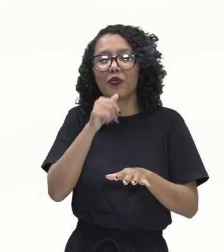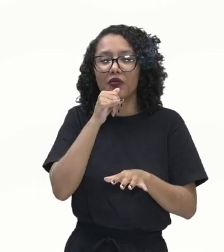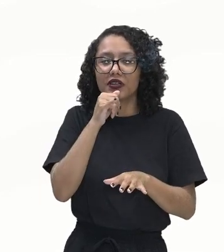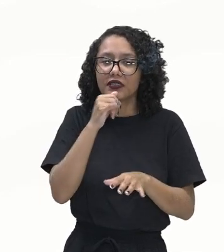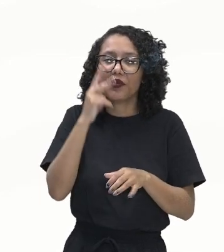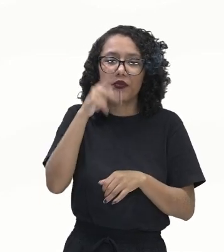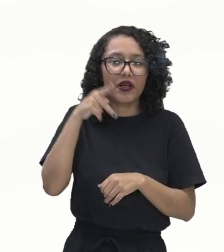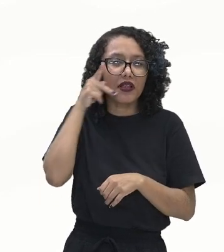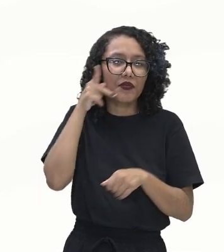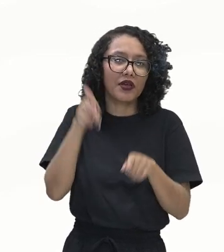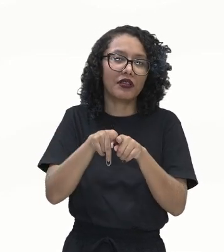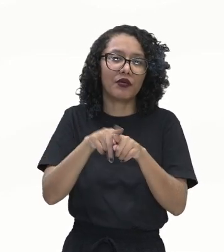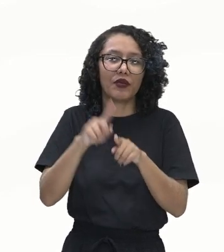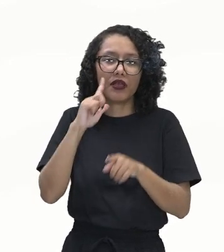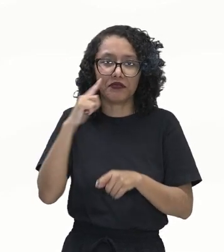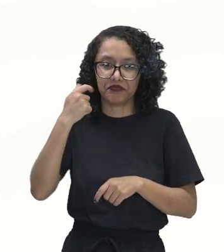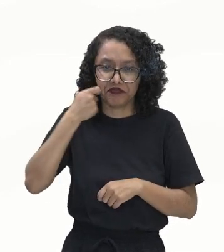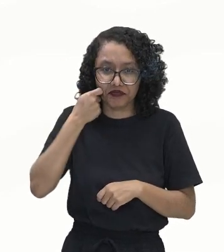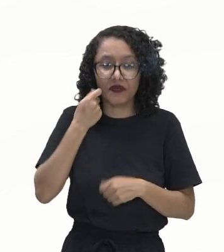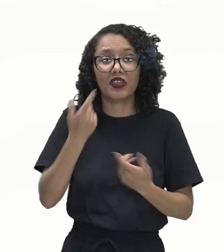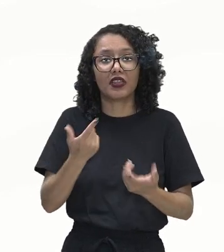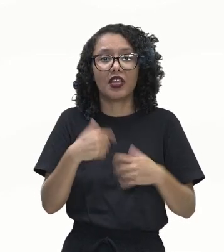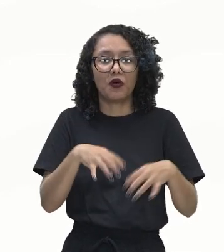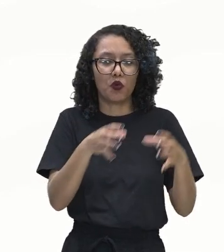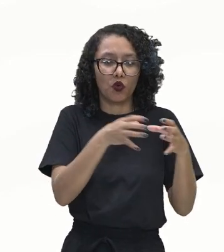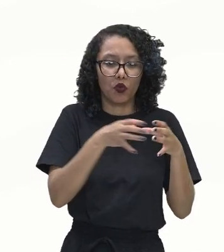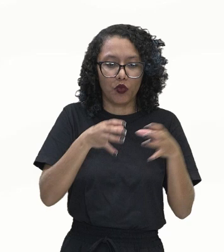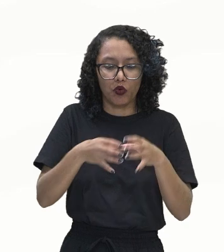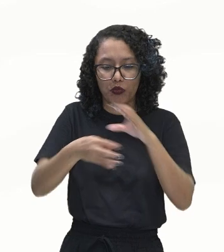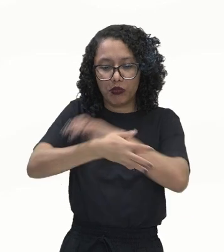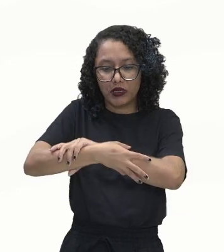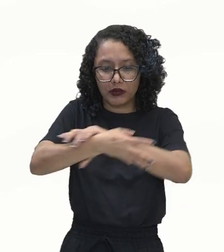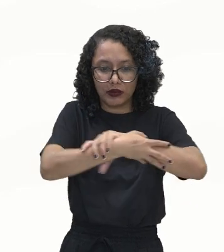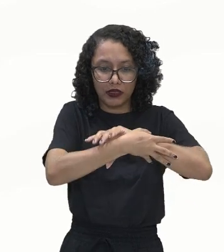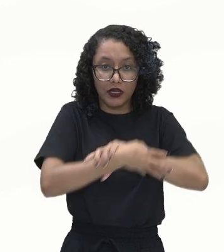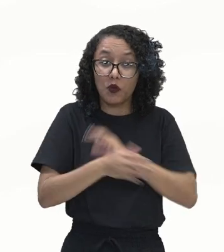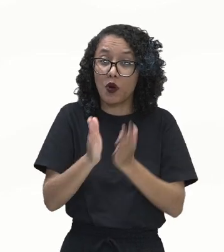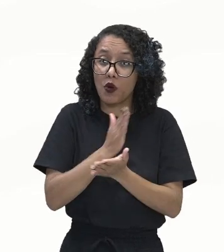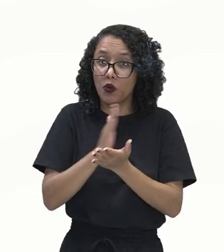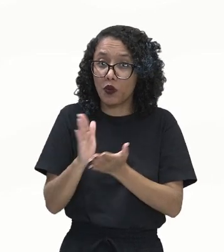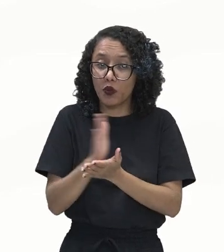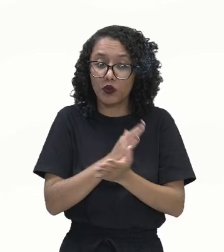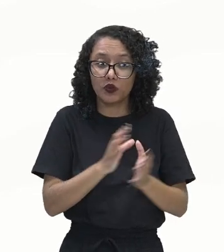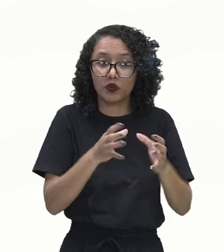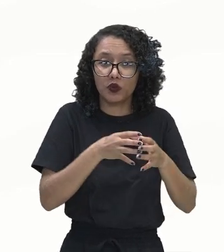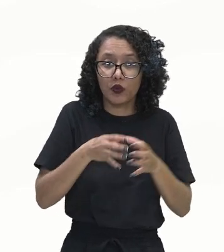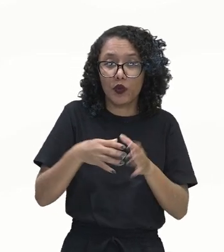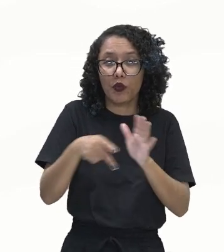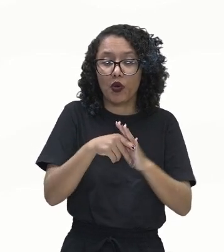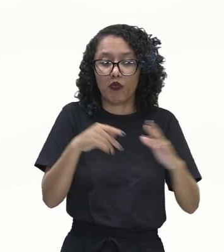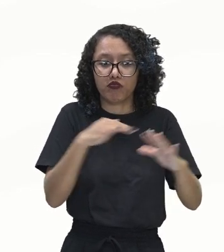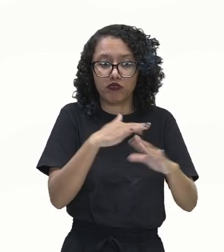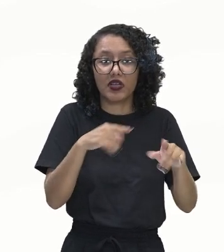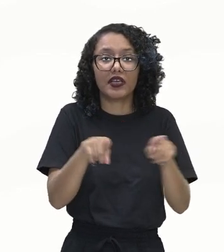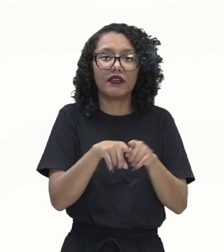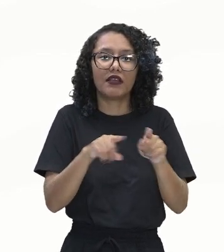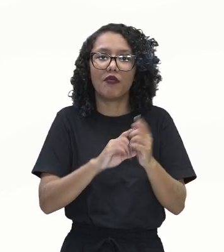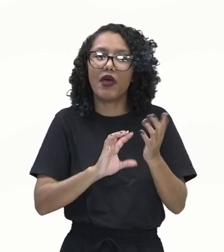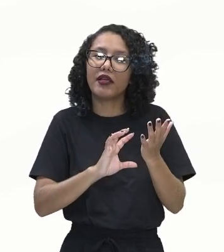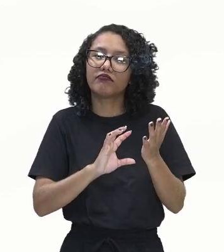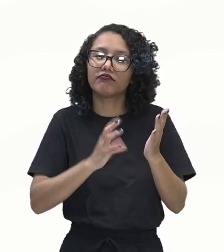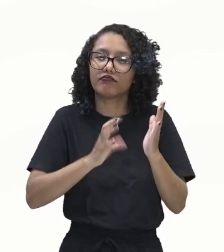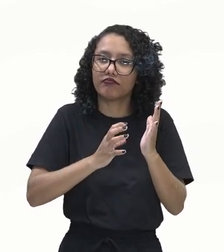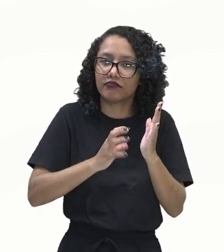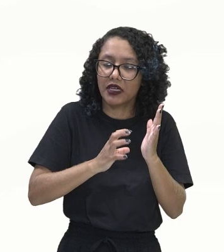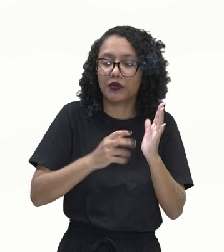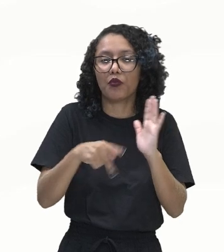Alagoas, estabelecendo alianças com setores urbanos e partidos de esquerda. Só que a gente